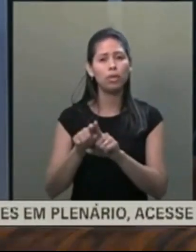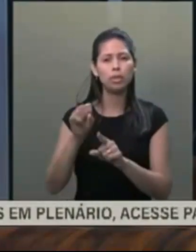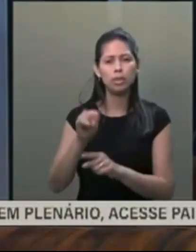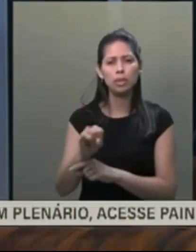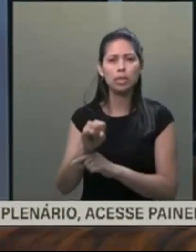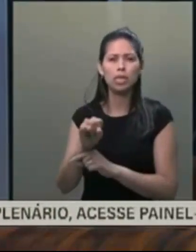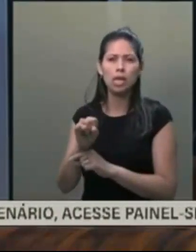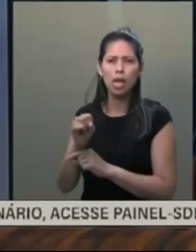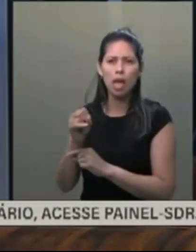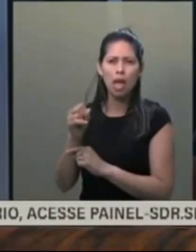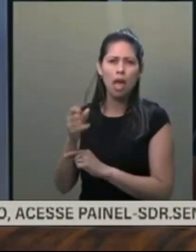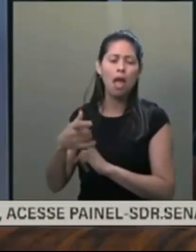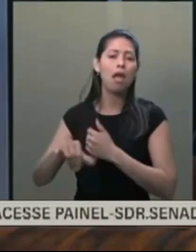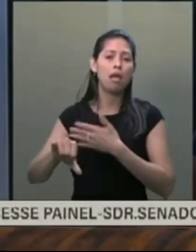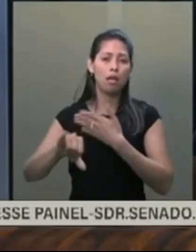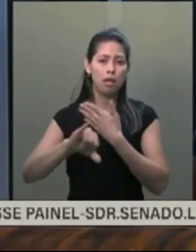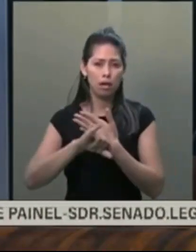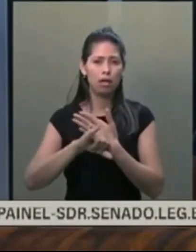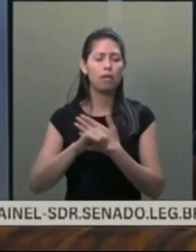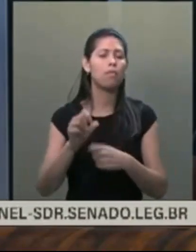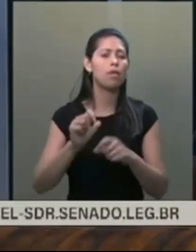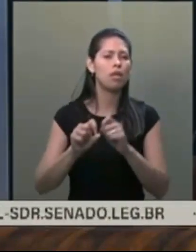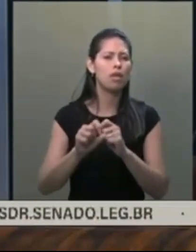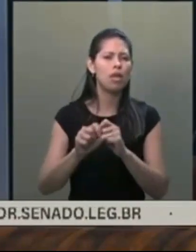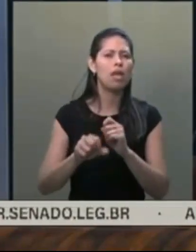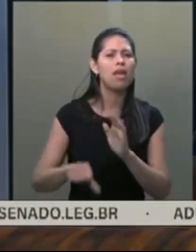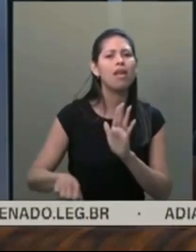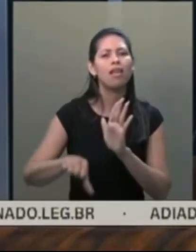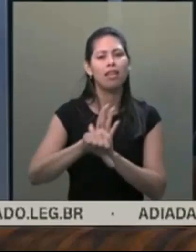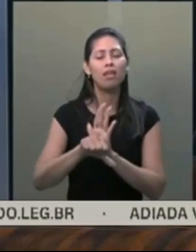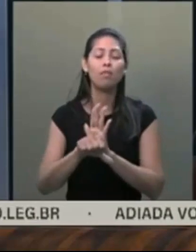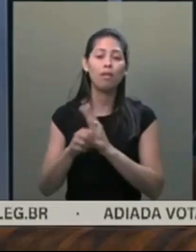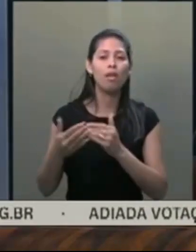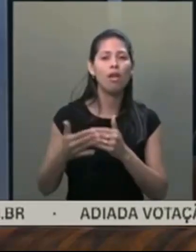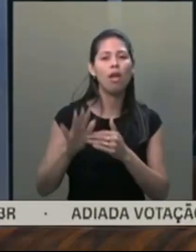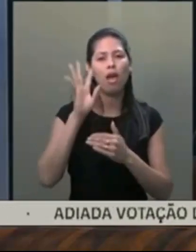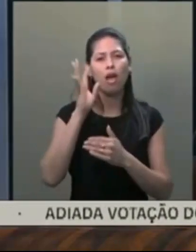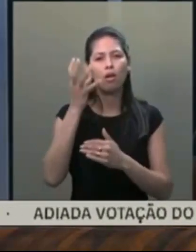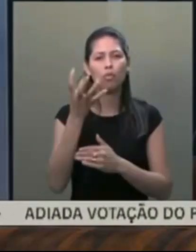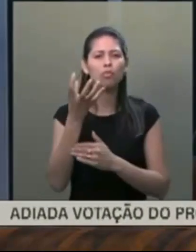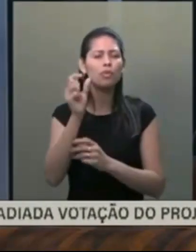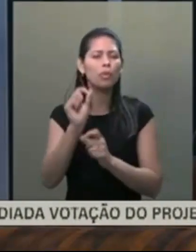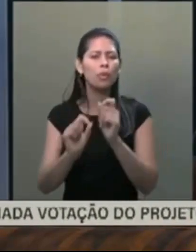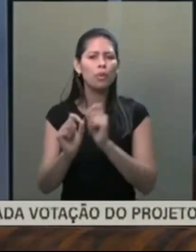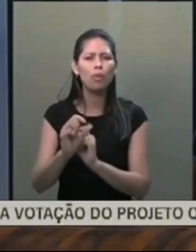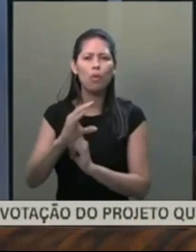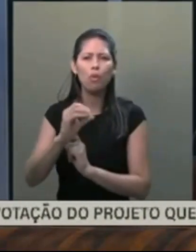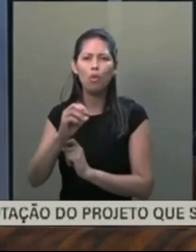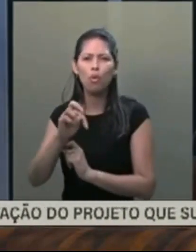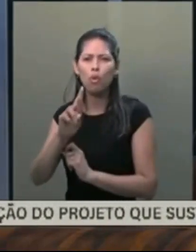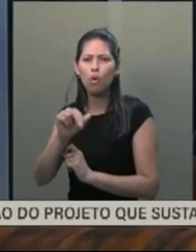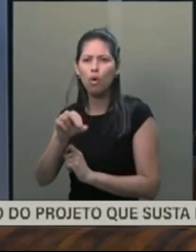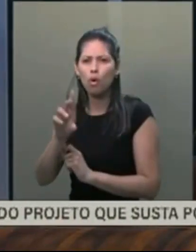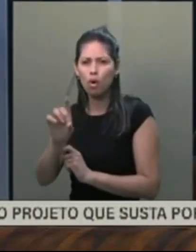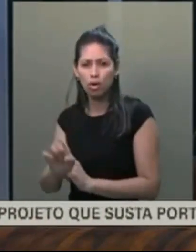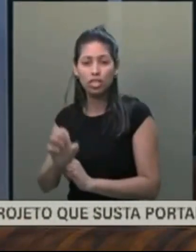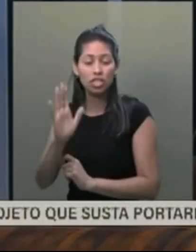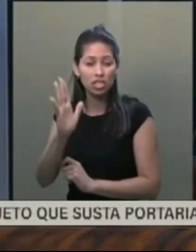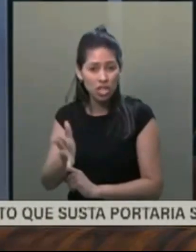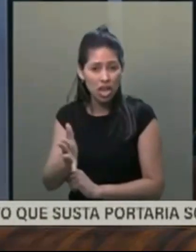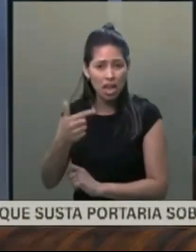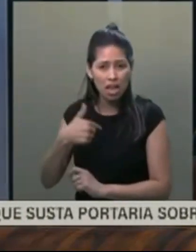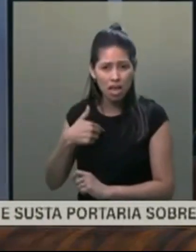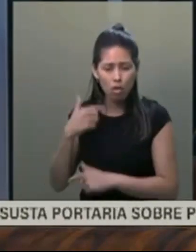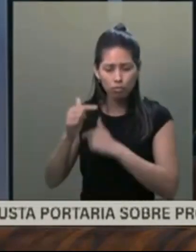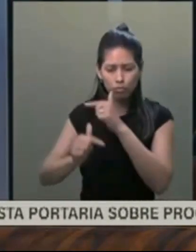cometidos por ministros da Suprema Corte. Desde quando assumi esse mandato aqui com